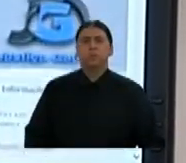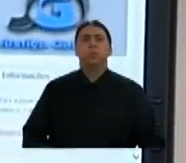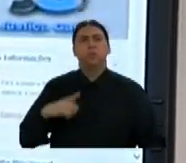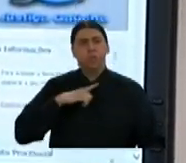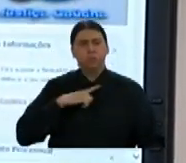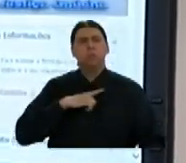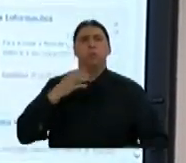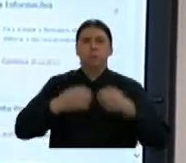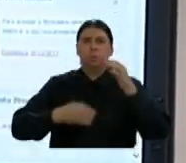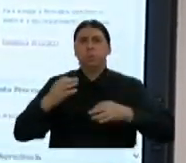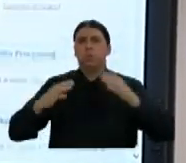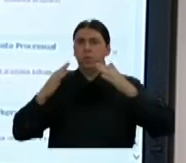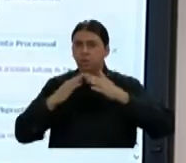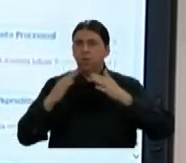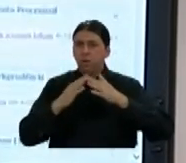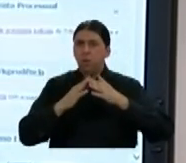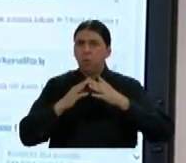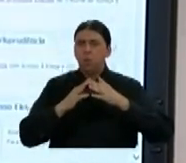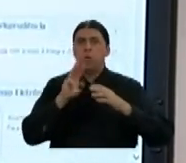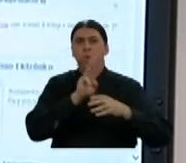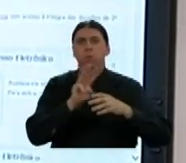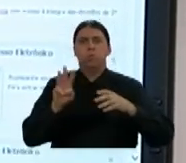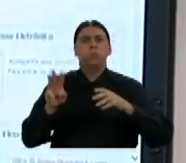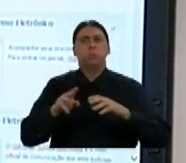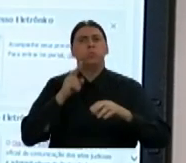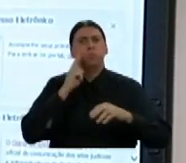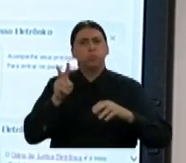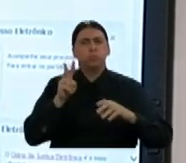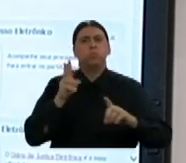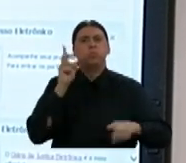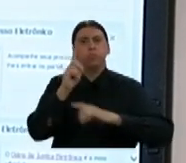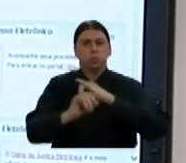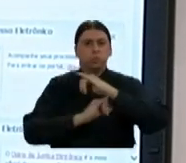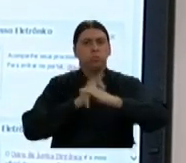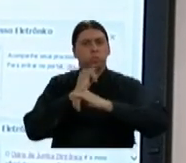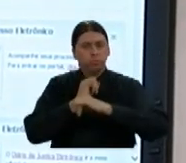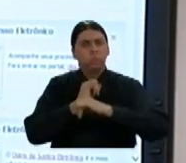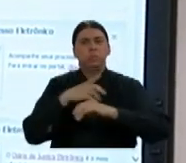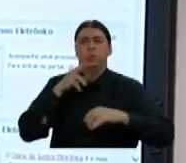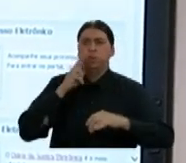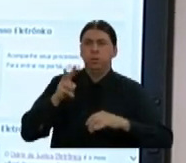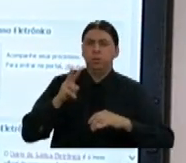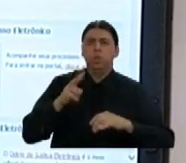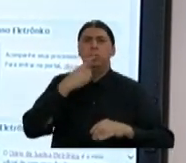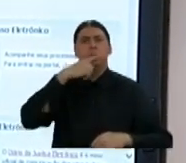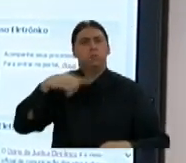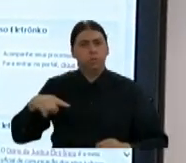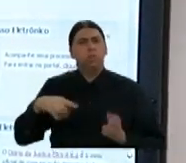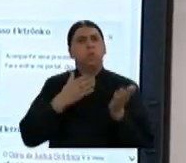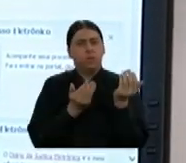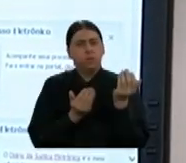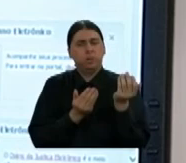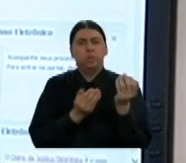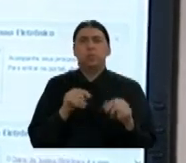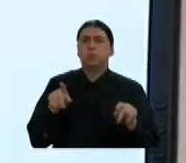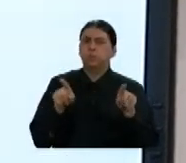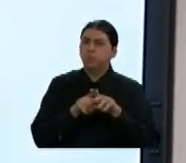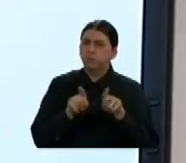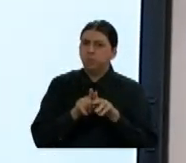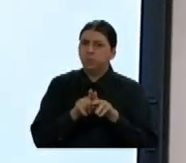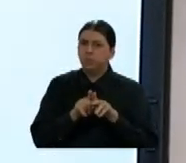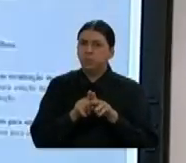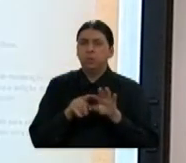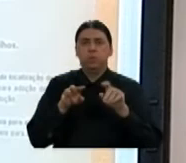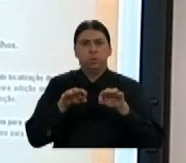justiça lá se encontra a página da infância juventude e na página